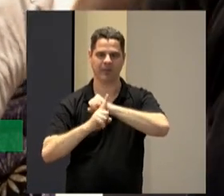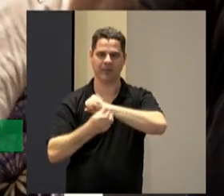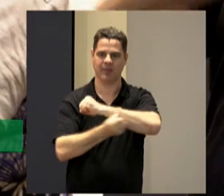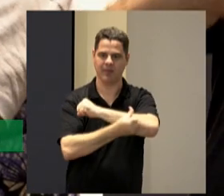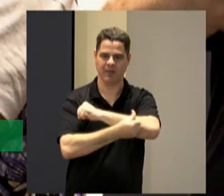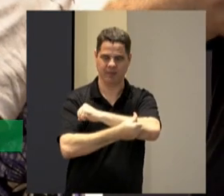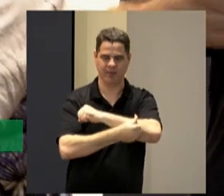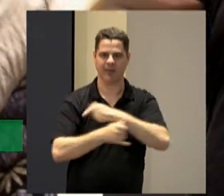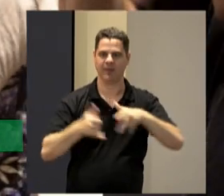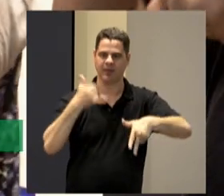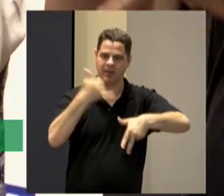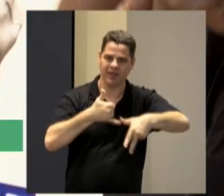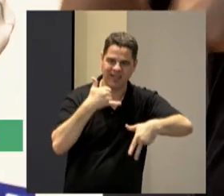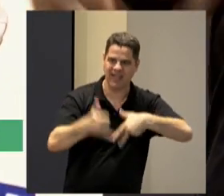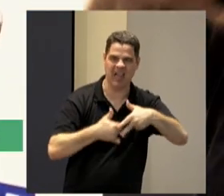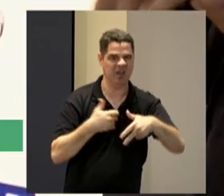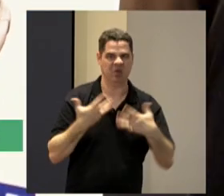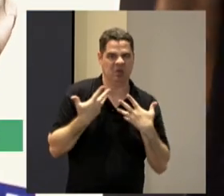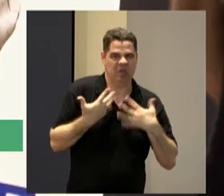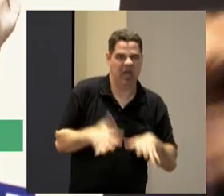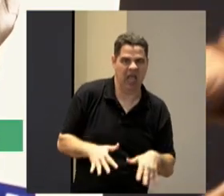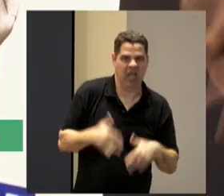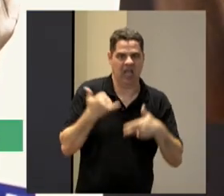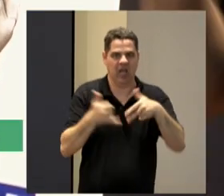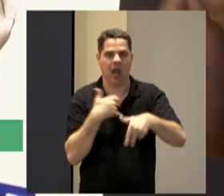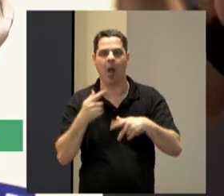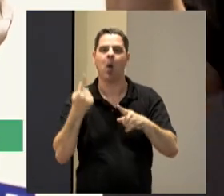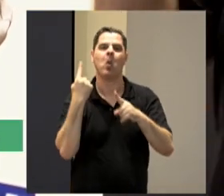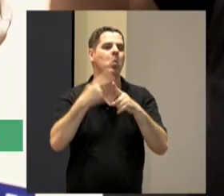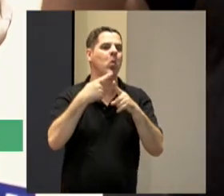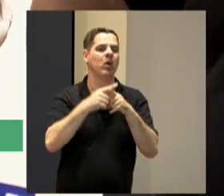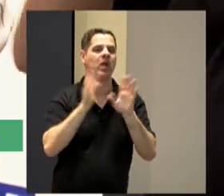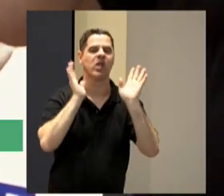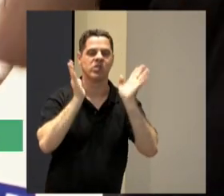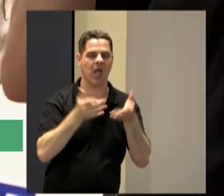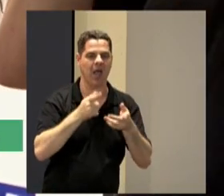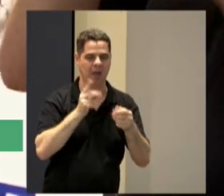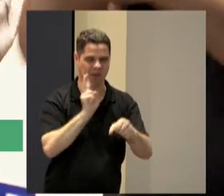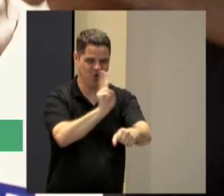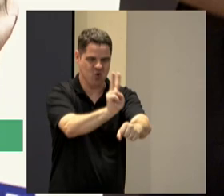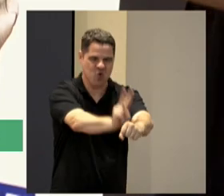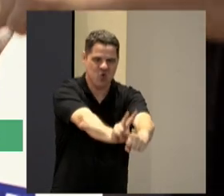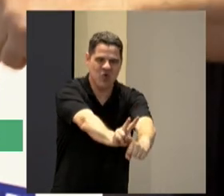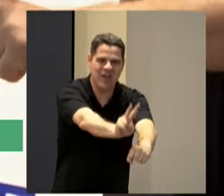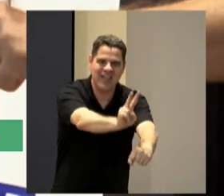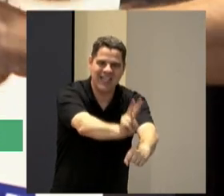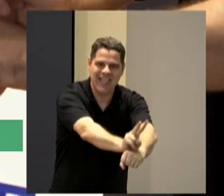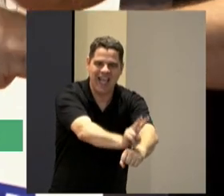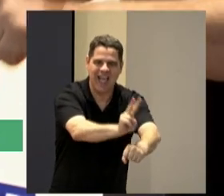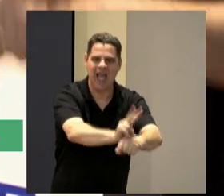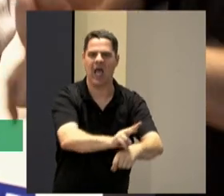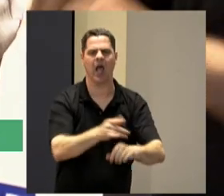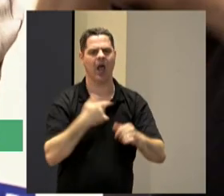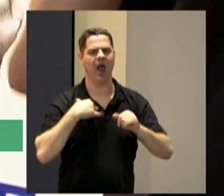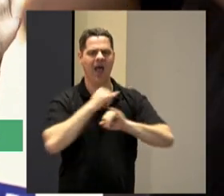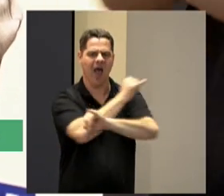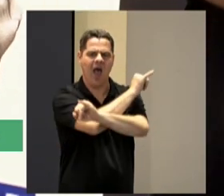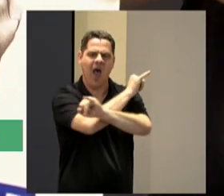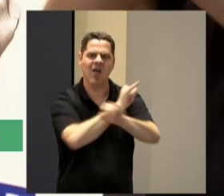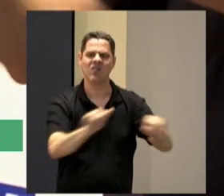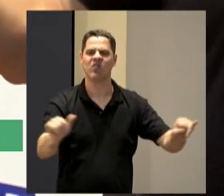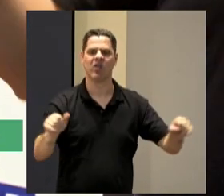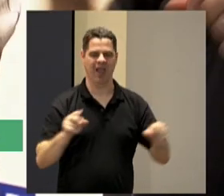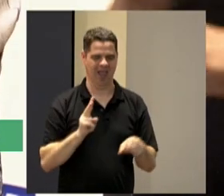infantil resistiu um pouquinho, porque a gente extrapolou o cuidar. A gente dizia, baseado